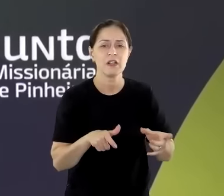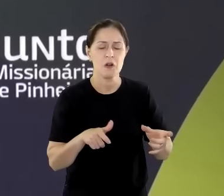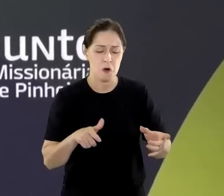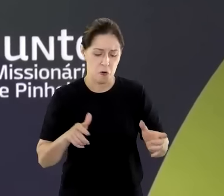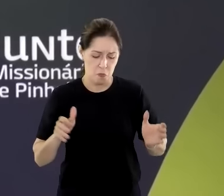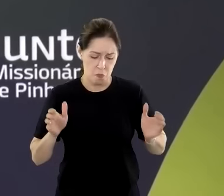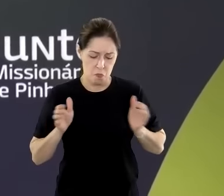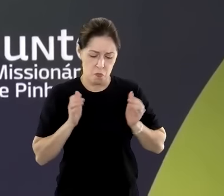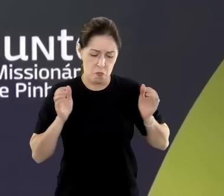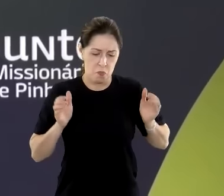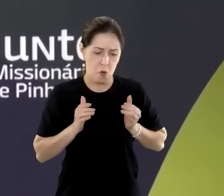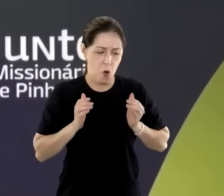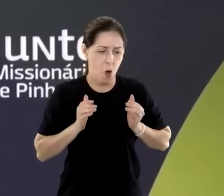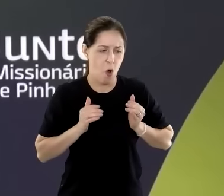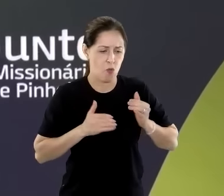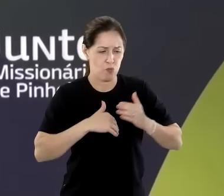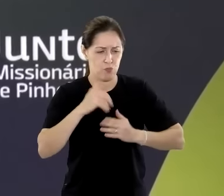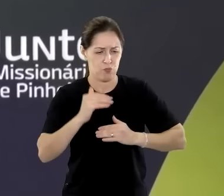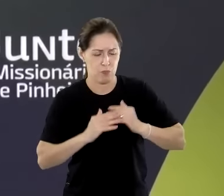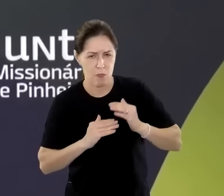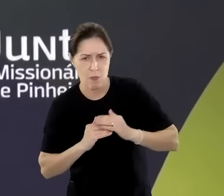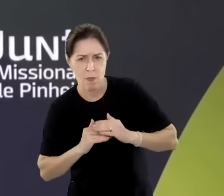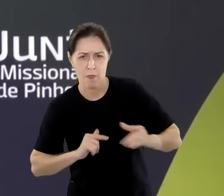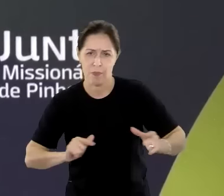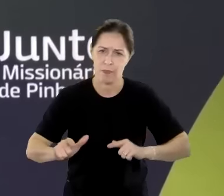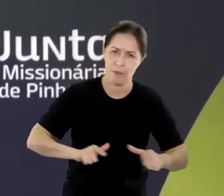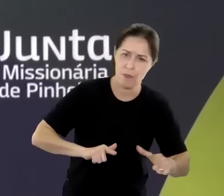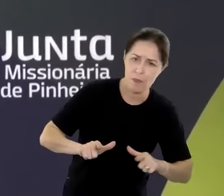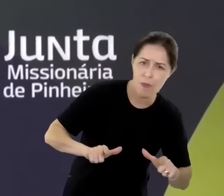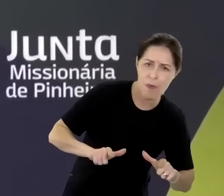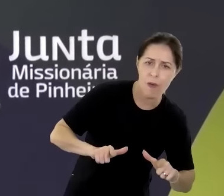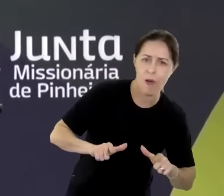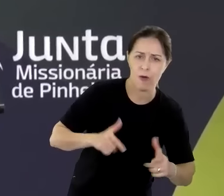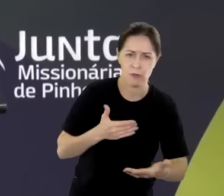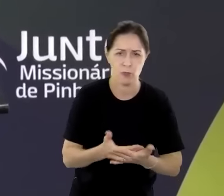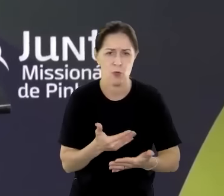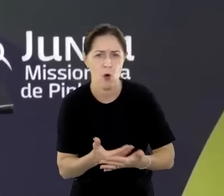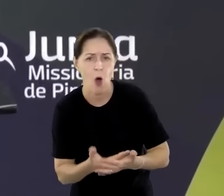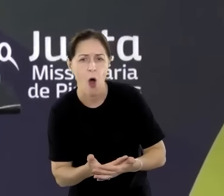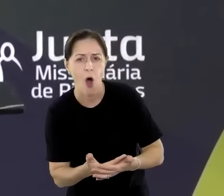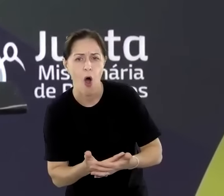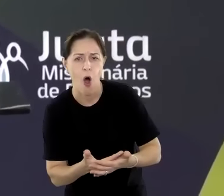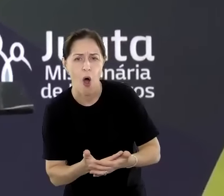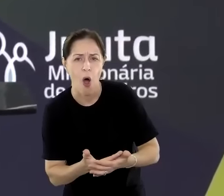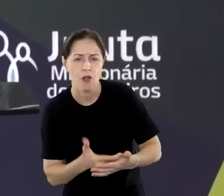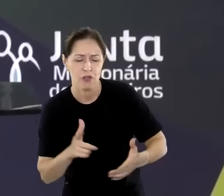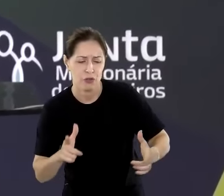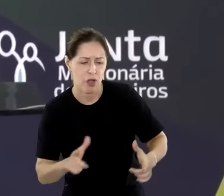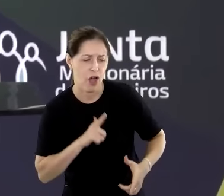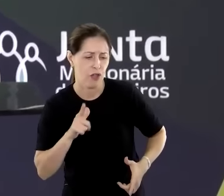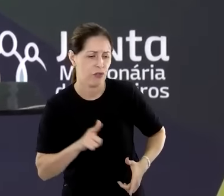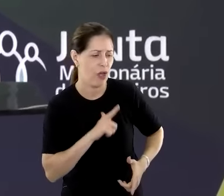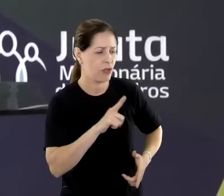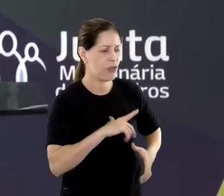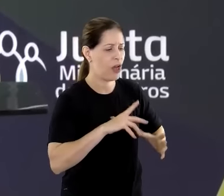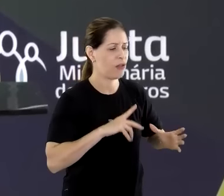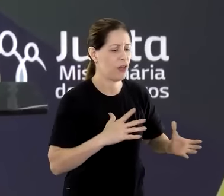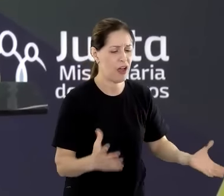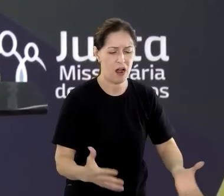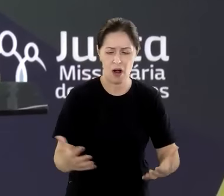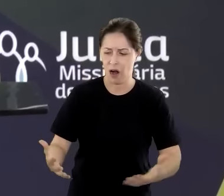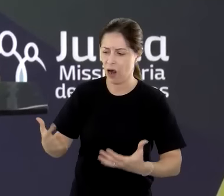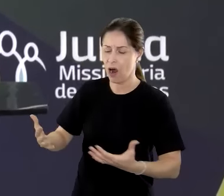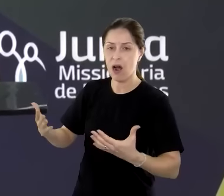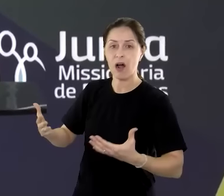ajuntou muito dinheiro, ajuntou muita provisão, e agora disse para si: agora, ó minha alma, come, bebe, regala-te por muitos